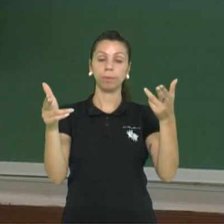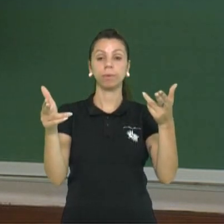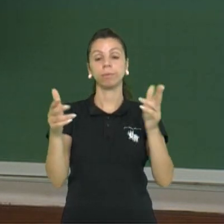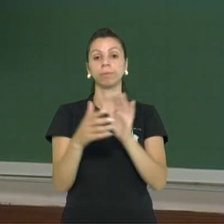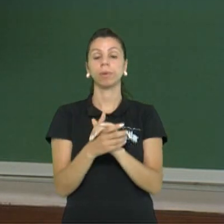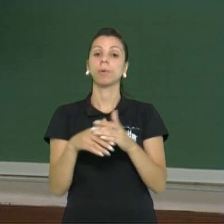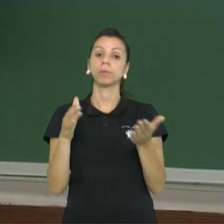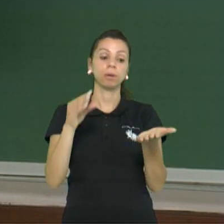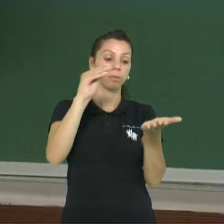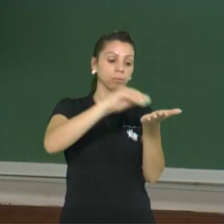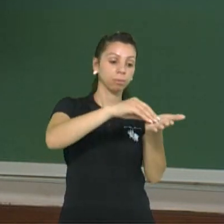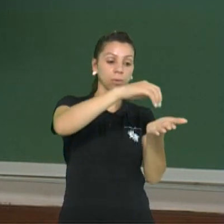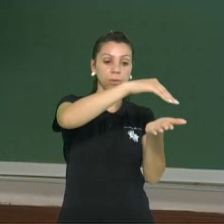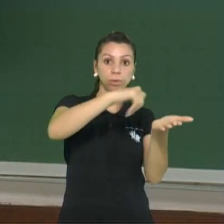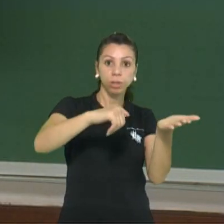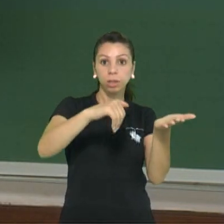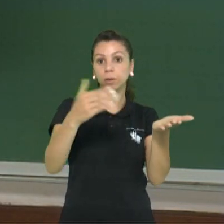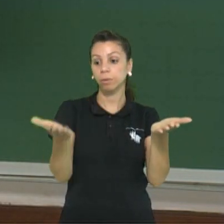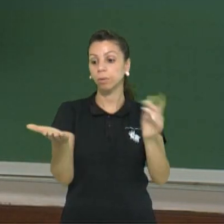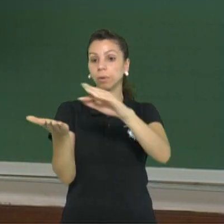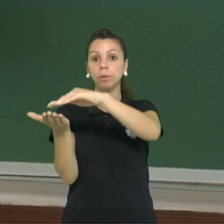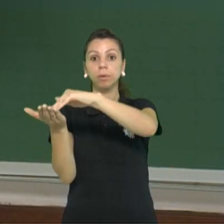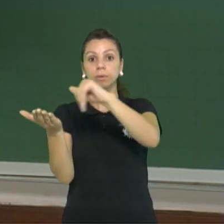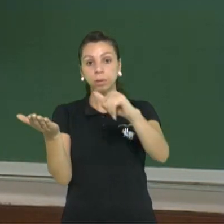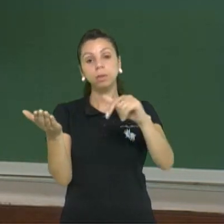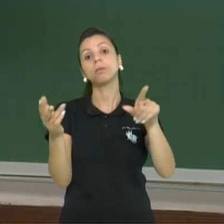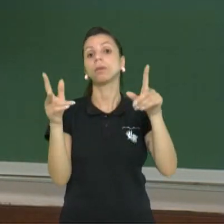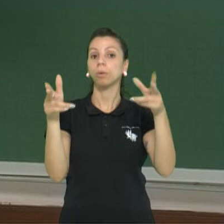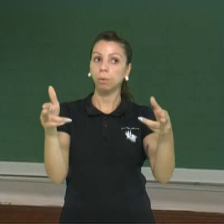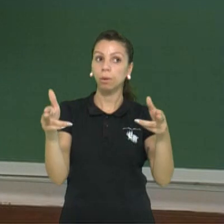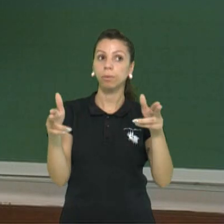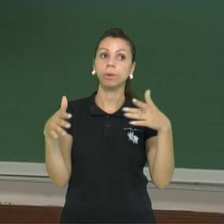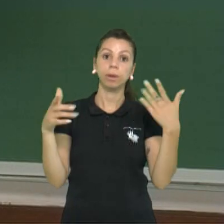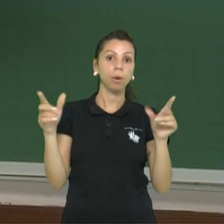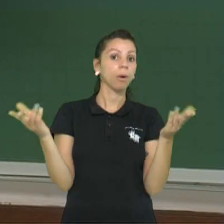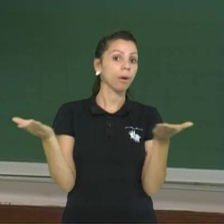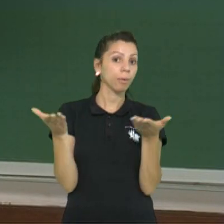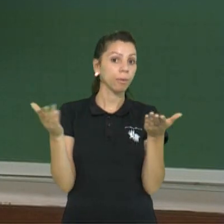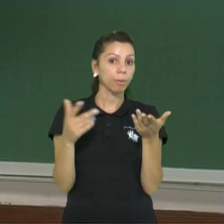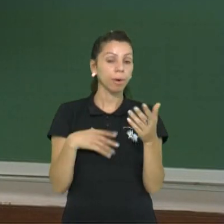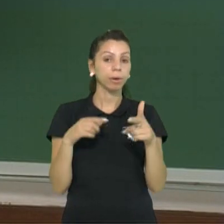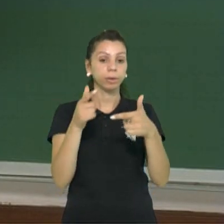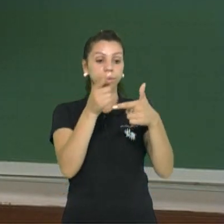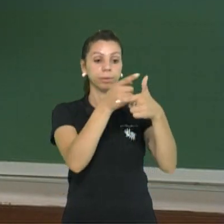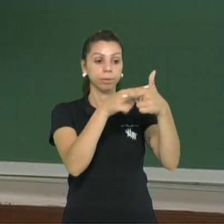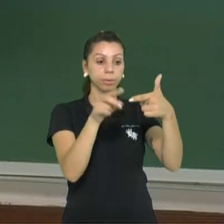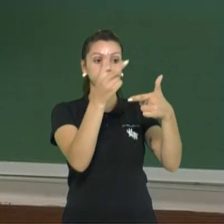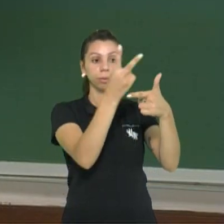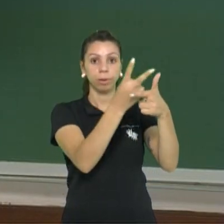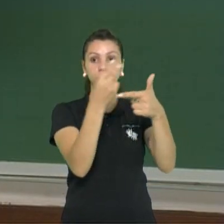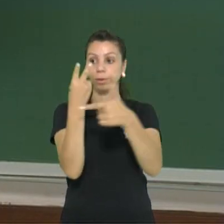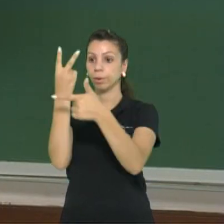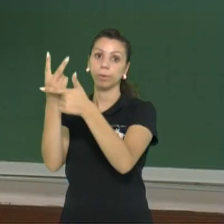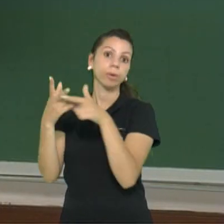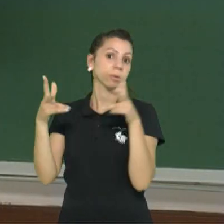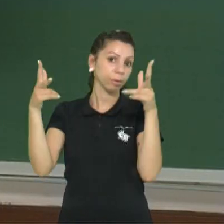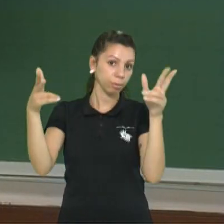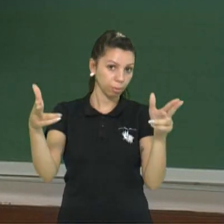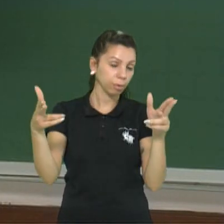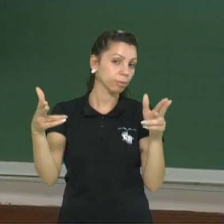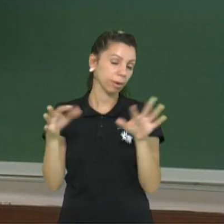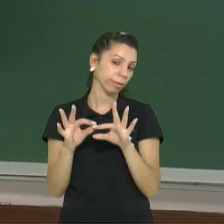continua sendo zero, tá bom? Mas, na verdade, nós dividimos os dois lados por 2, né? Dividimos ambos os membros por 2. Essa